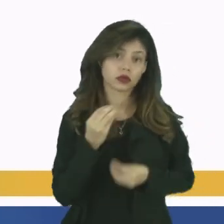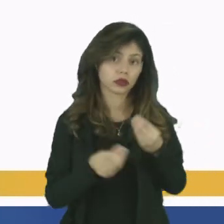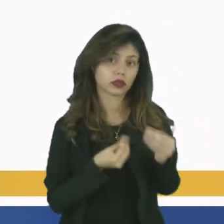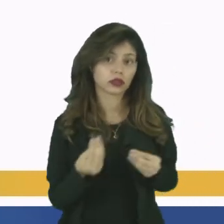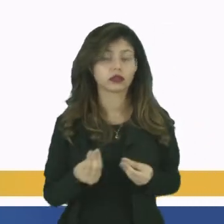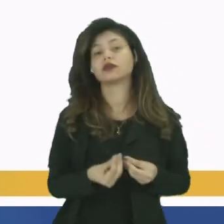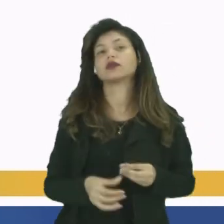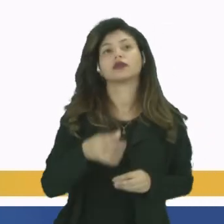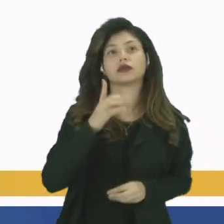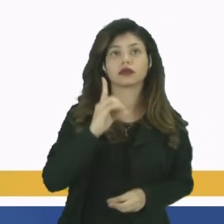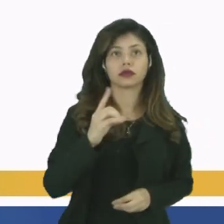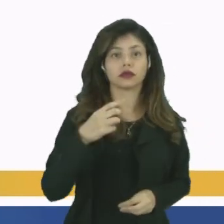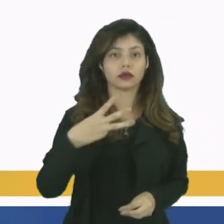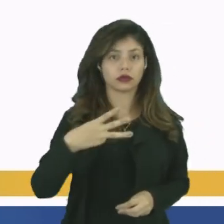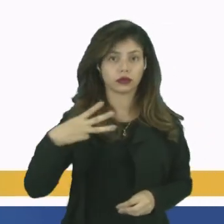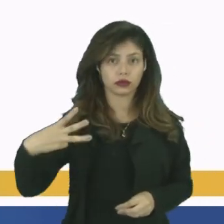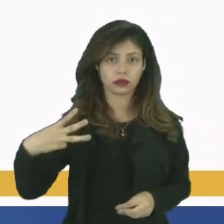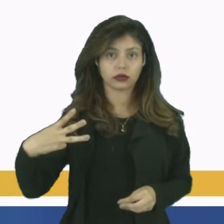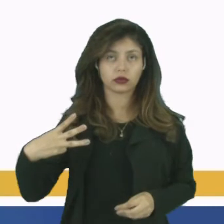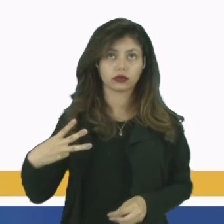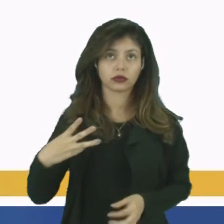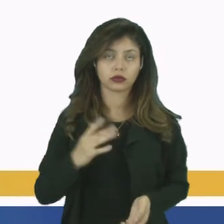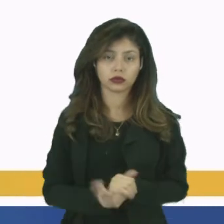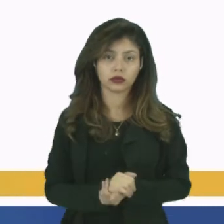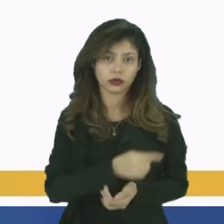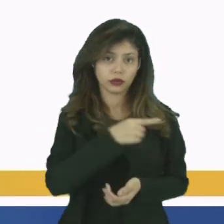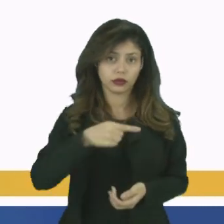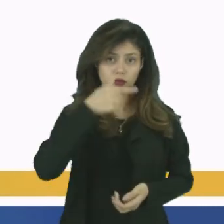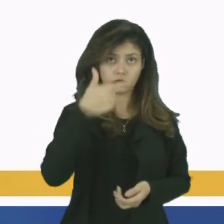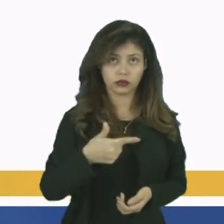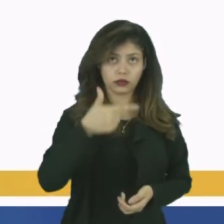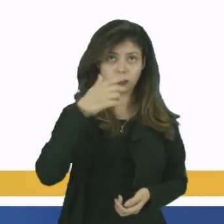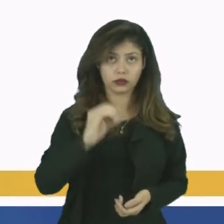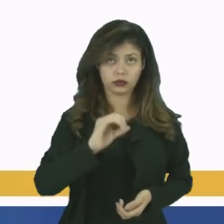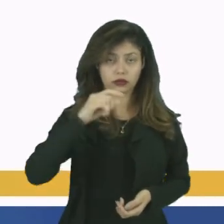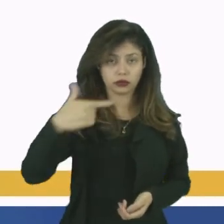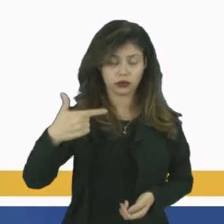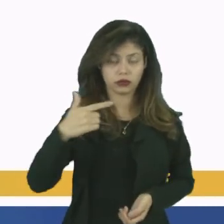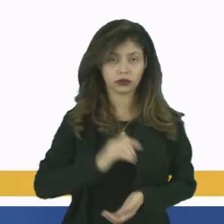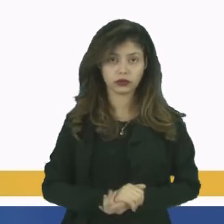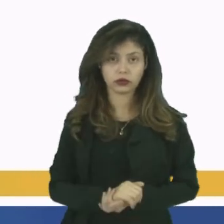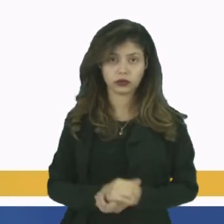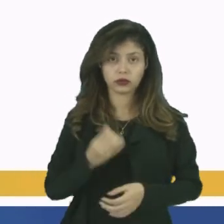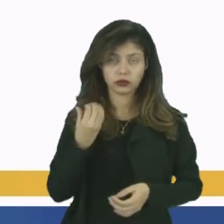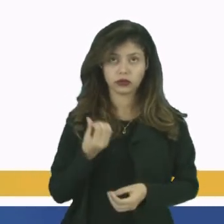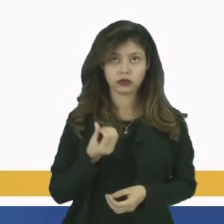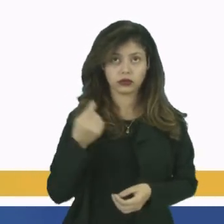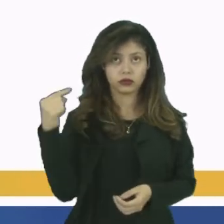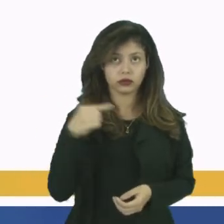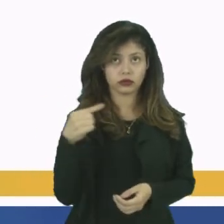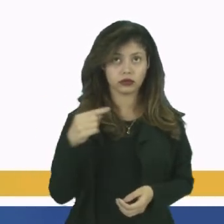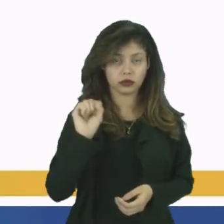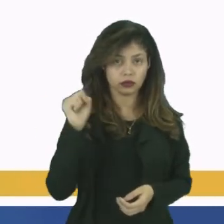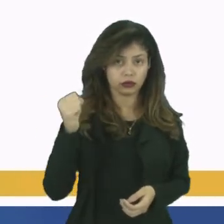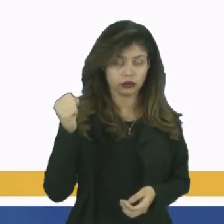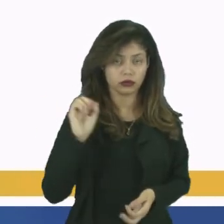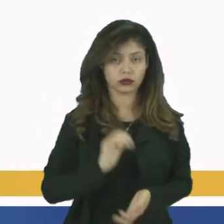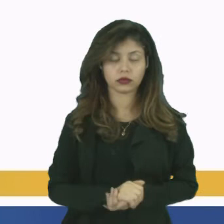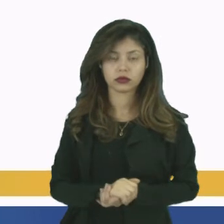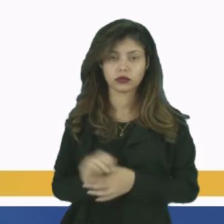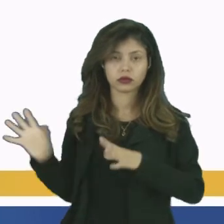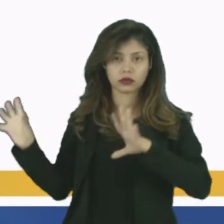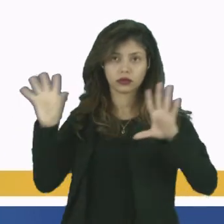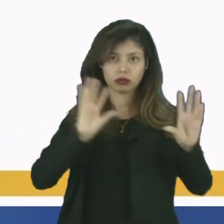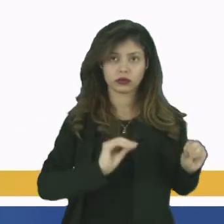no D33, né? Menos 2, 2, 0, 2, mais 0 e menos 8, que